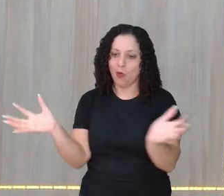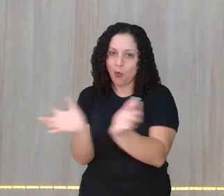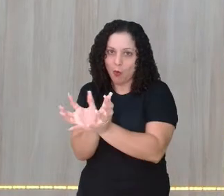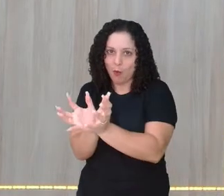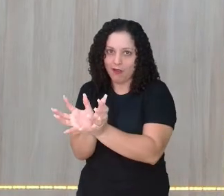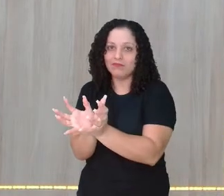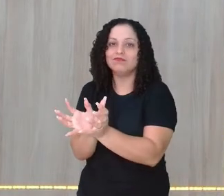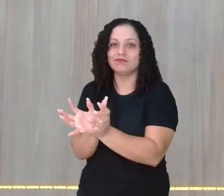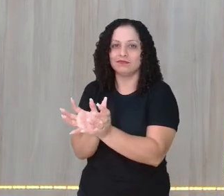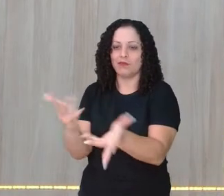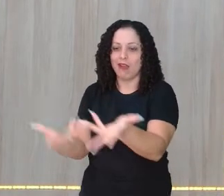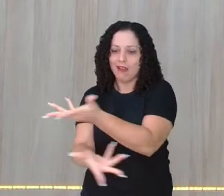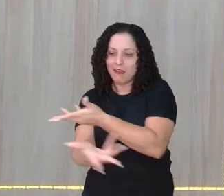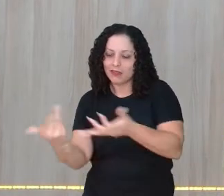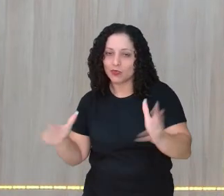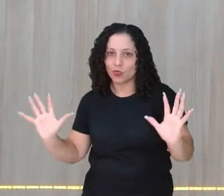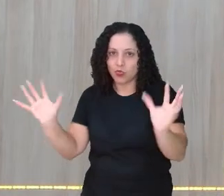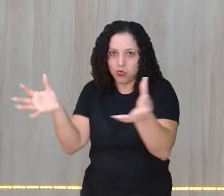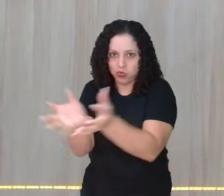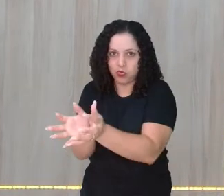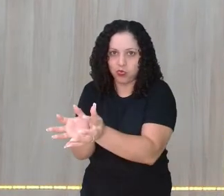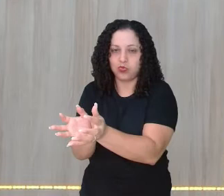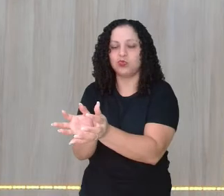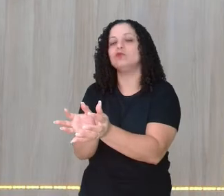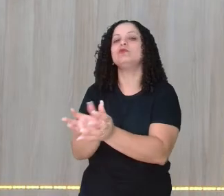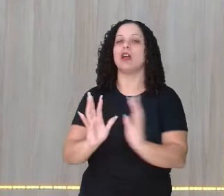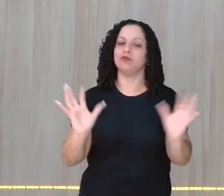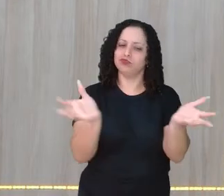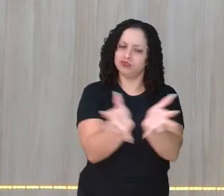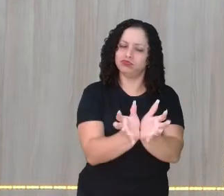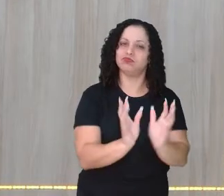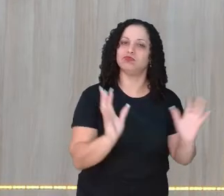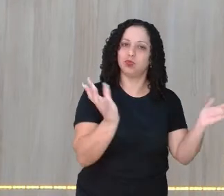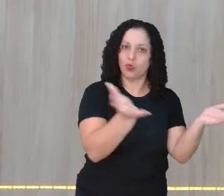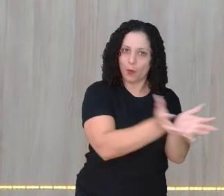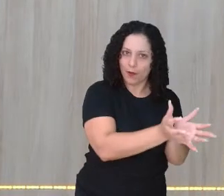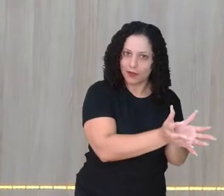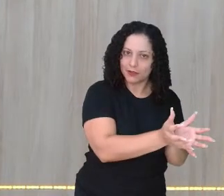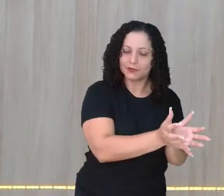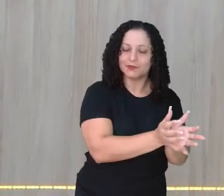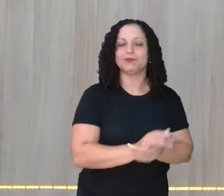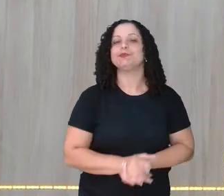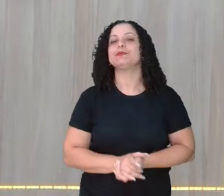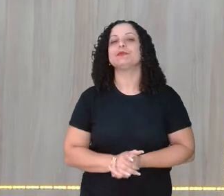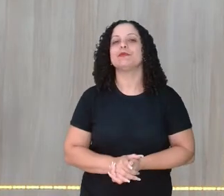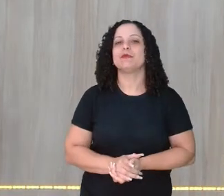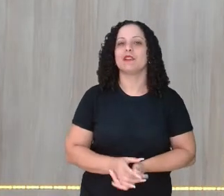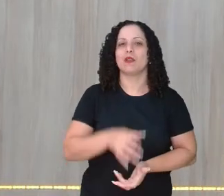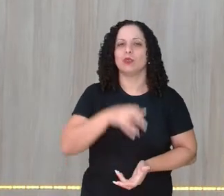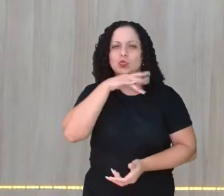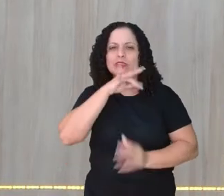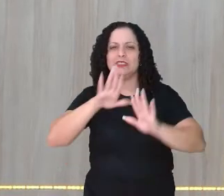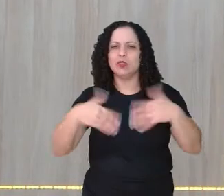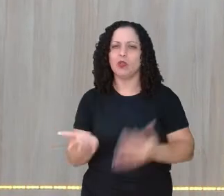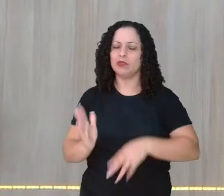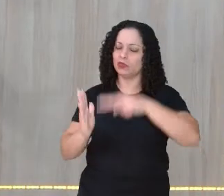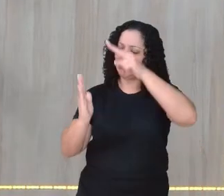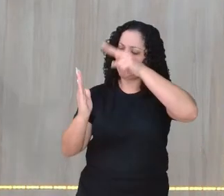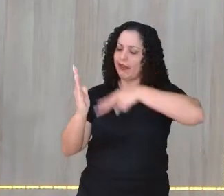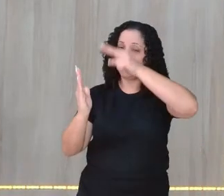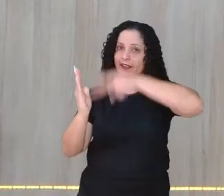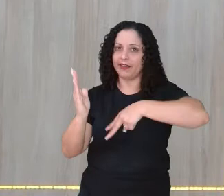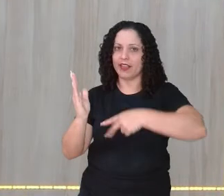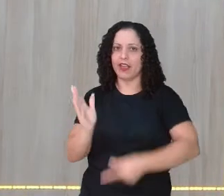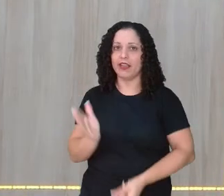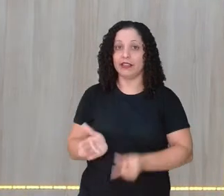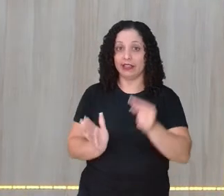agrupar aquele gênero naquela família, digamos assim. É óbvio que quando a gente está lendo um texto, um artigo de